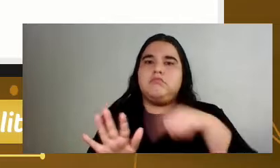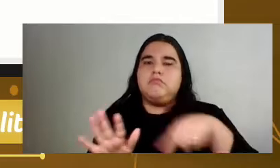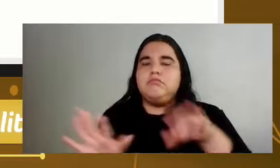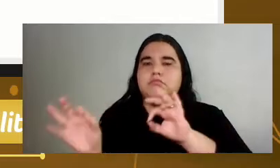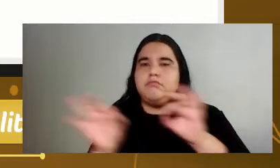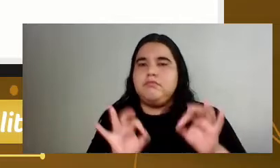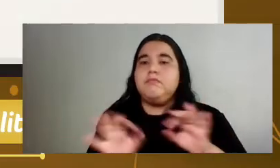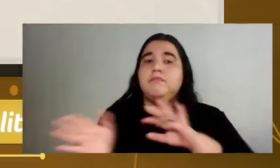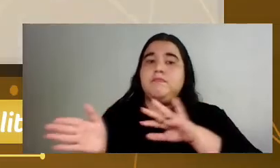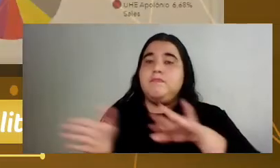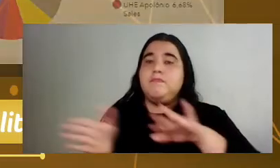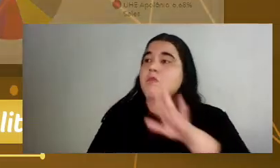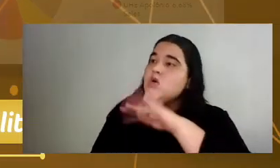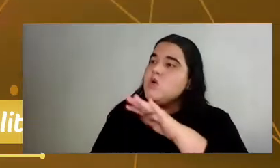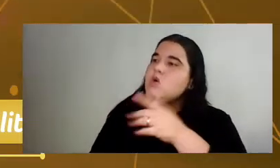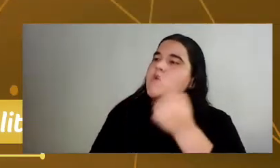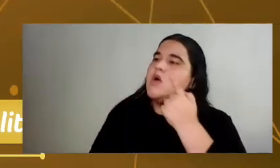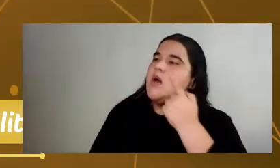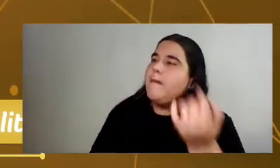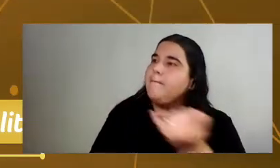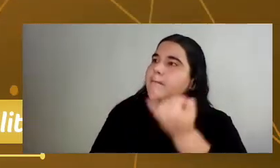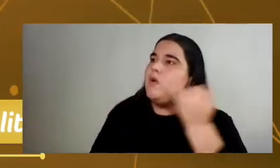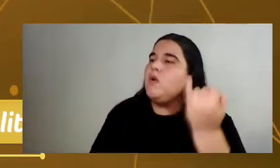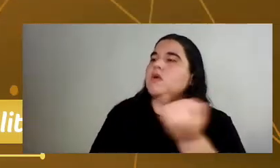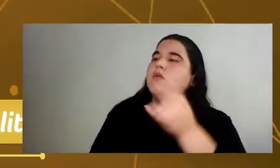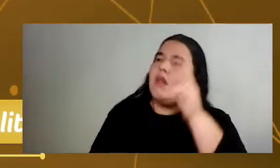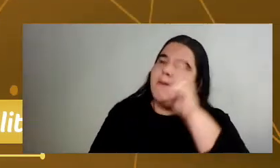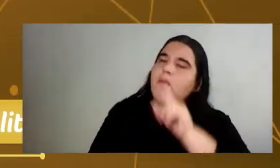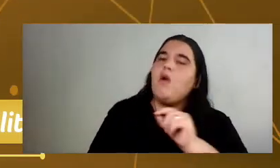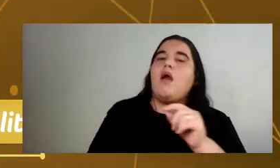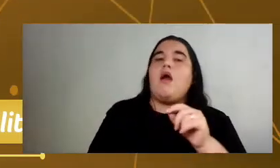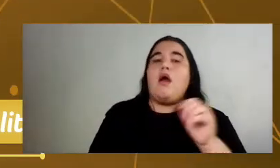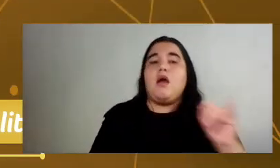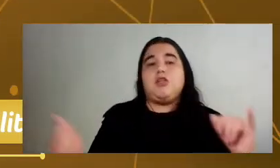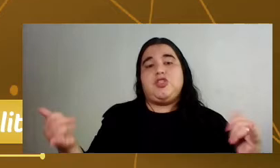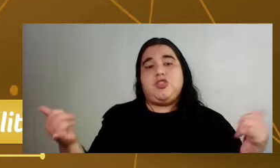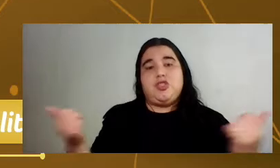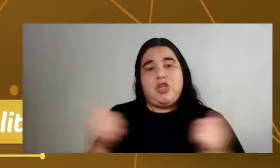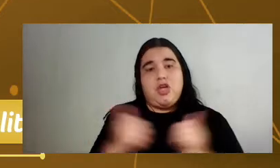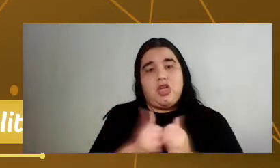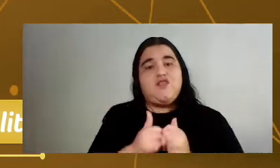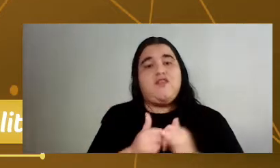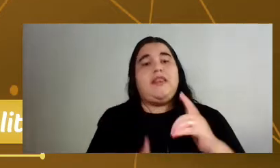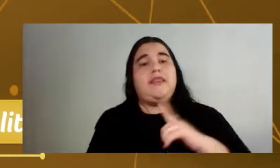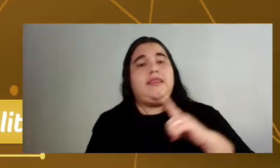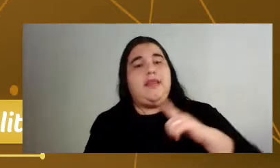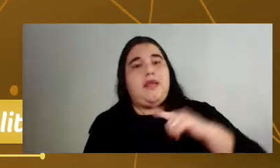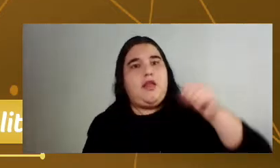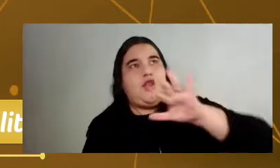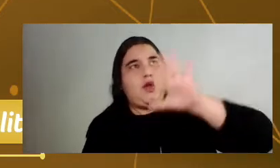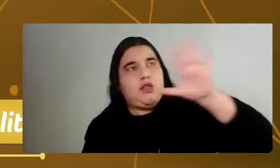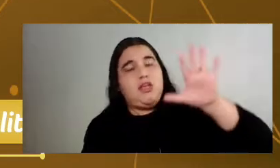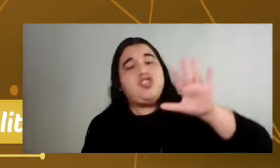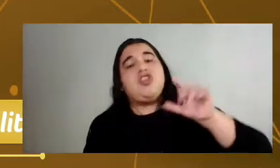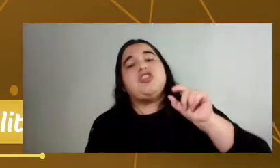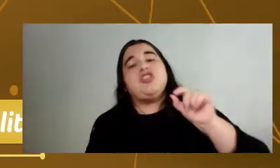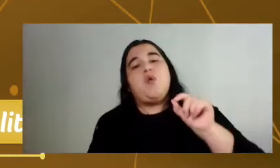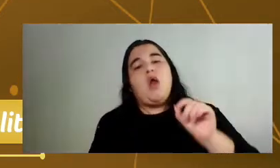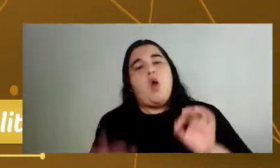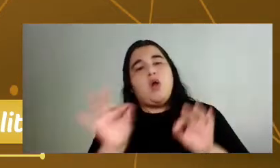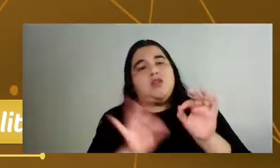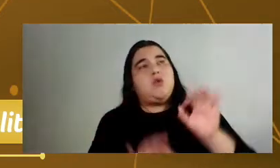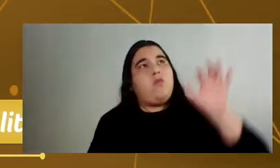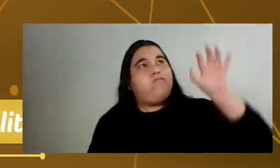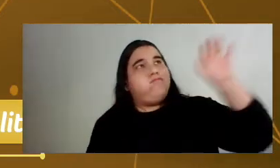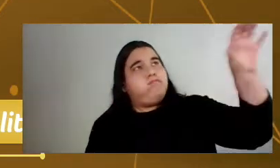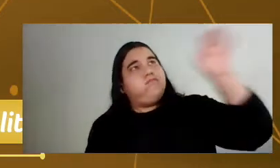gente dividiu, né, a Chess tem abrangência em todo o Nordeste, e a gente dividiu por regional, tá, pessoal? De forma a ter